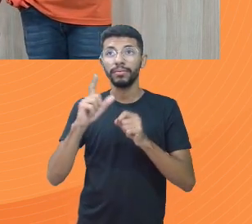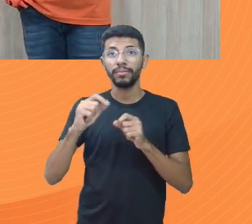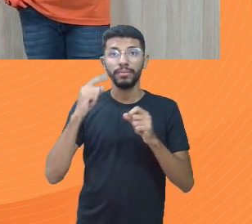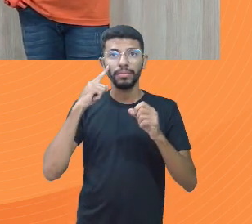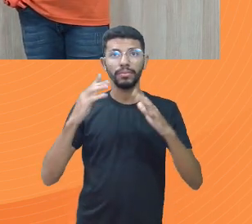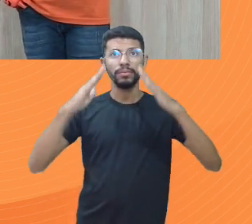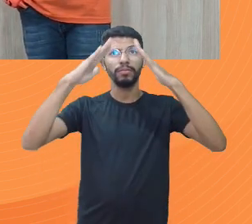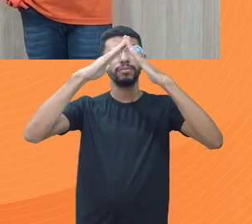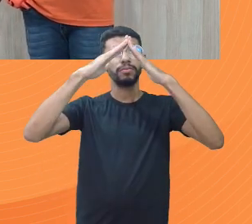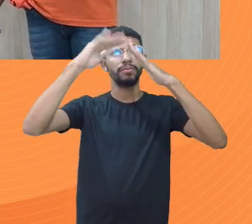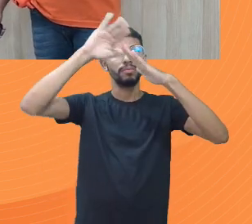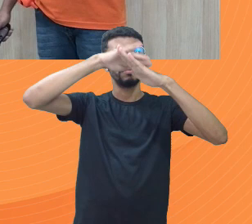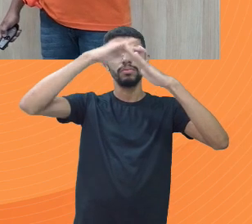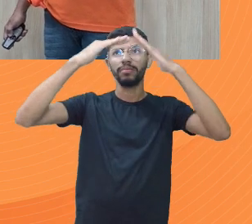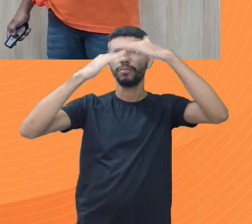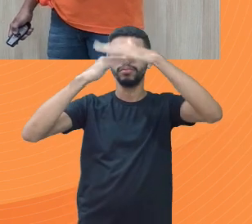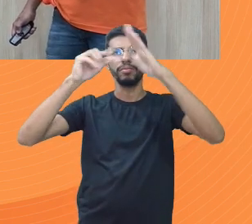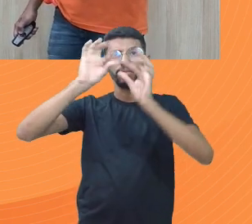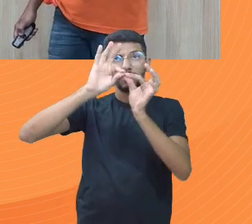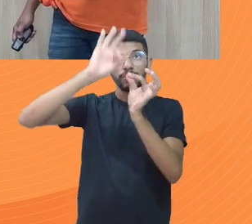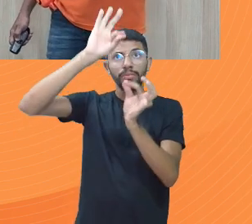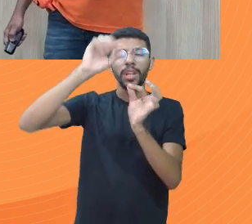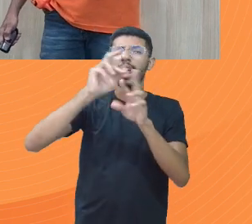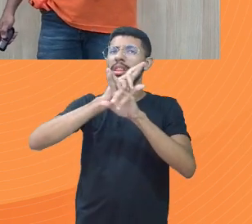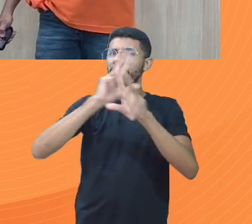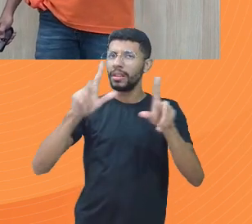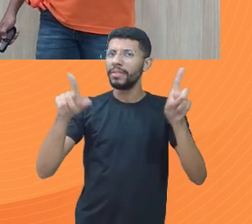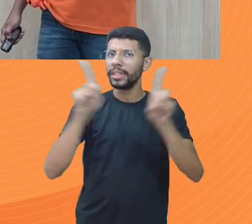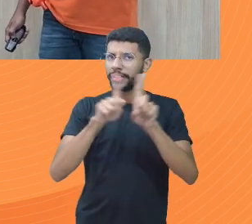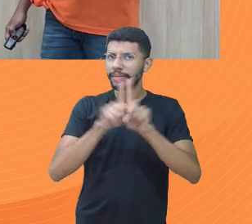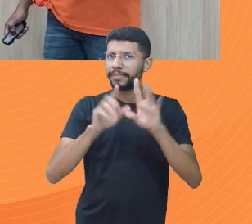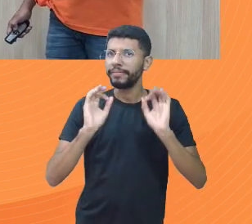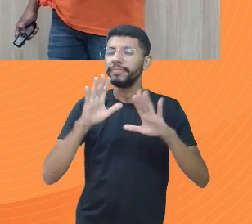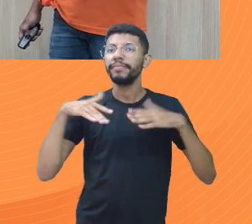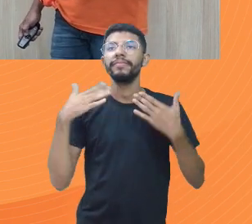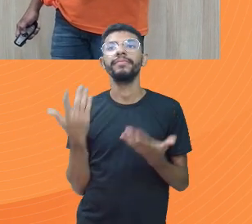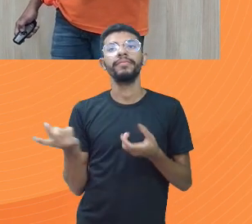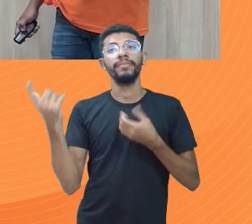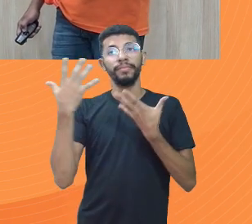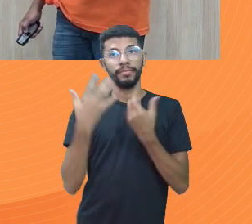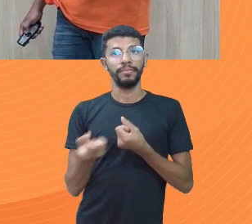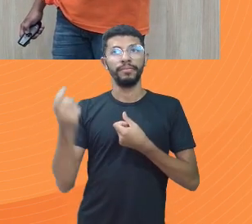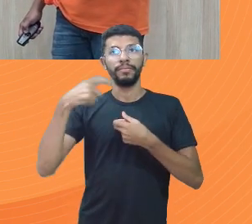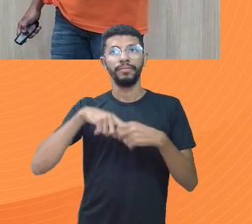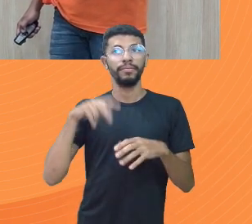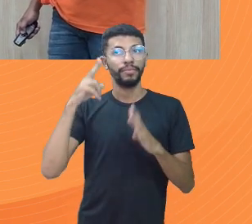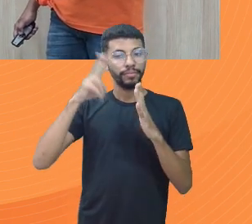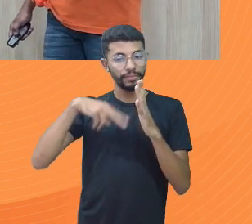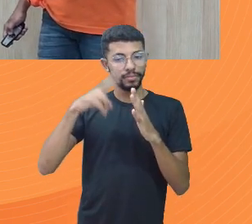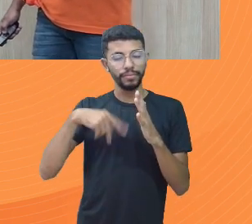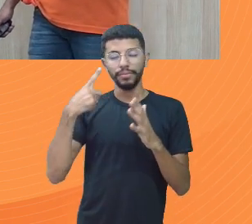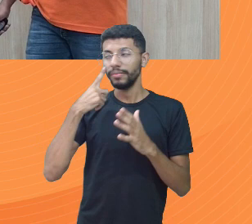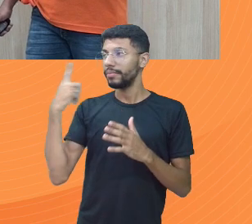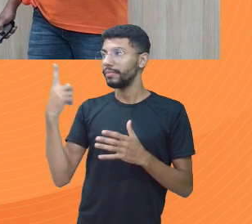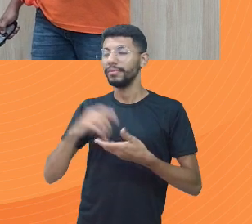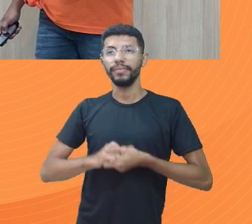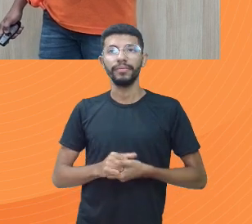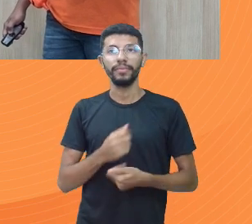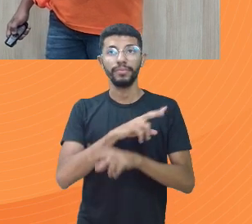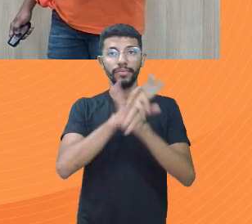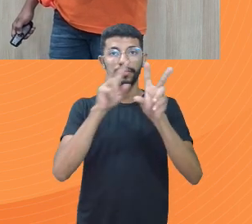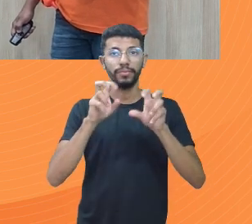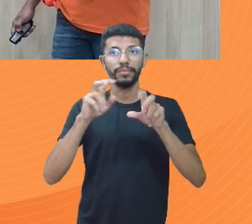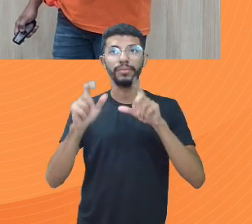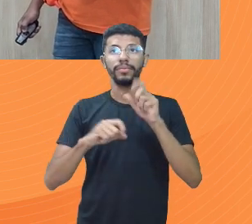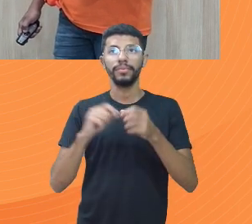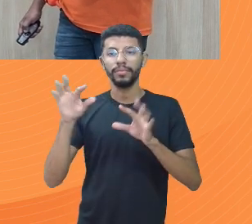telhado de cada uma delas também é diferente. Bem, bora voltar aí para ler a questão. Sobre as